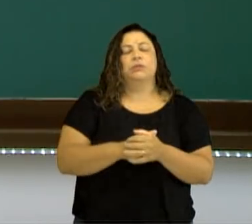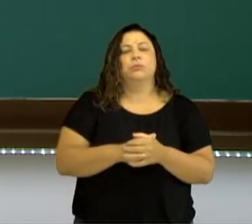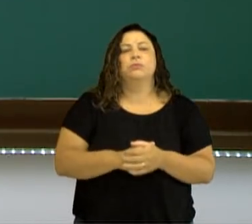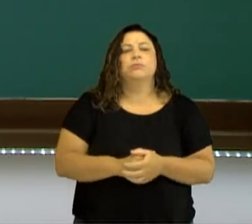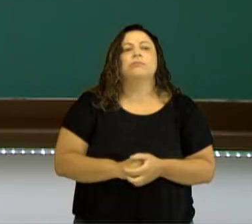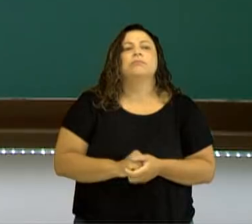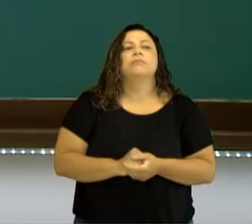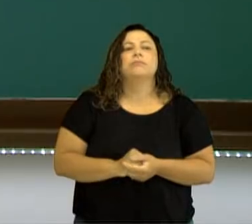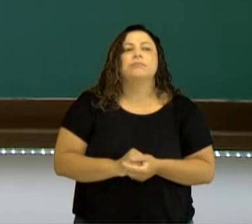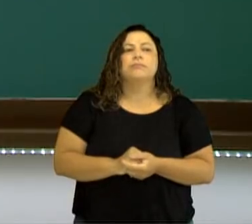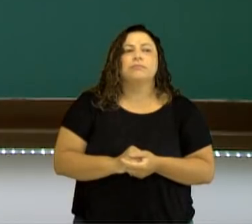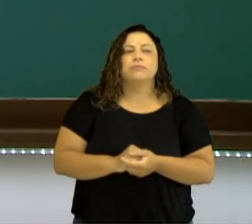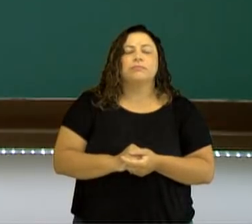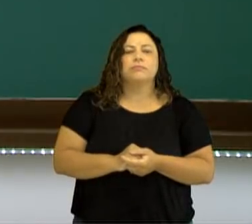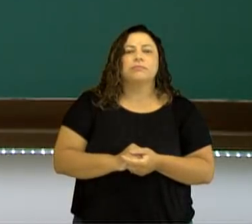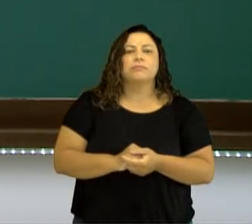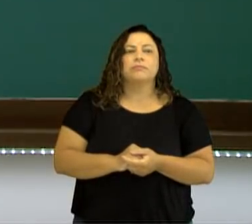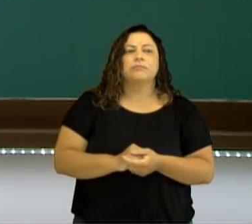então.